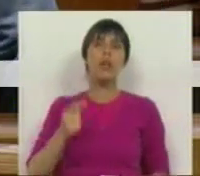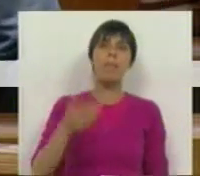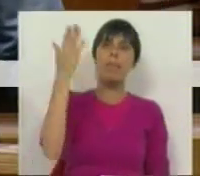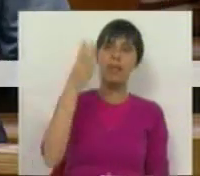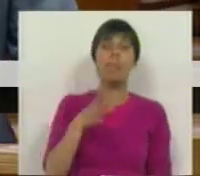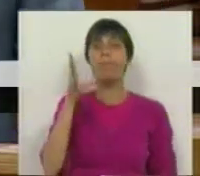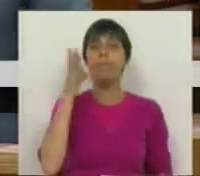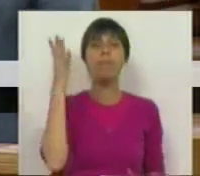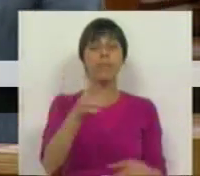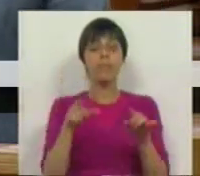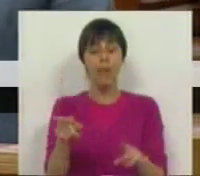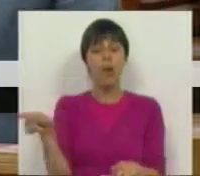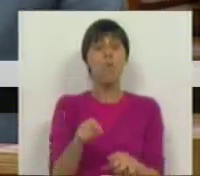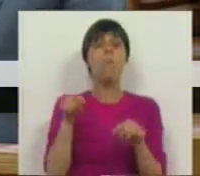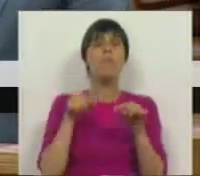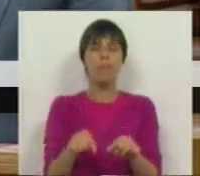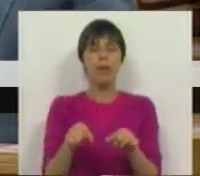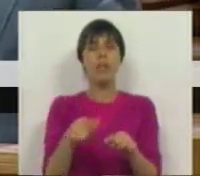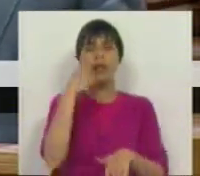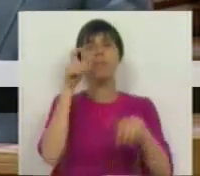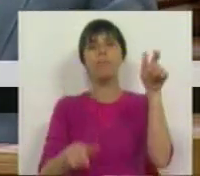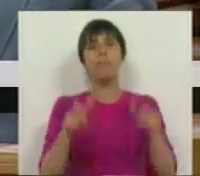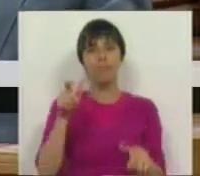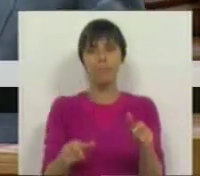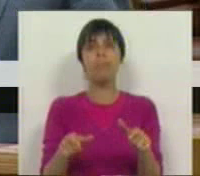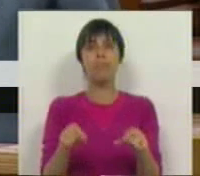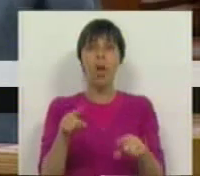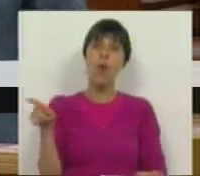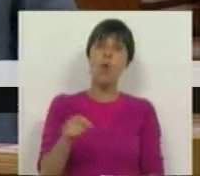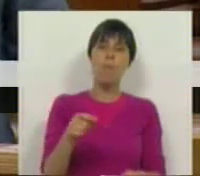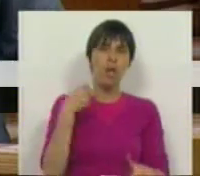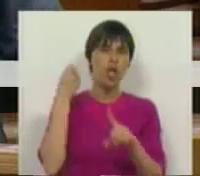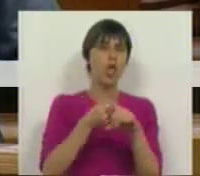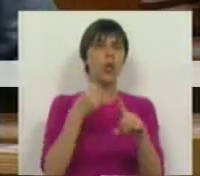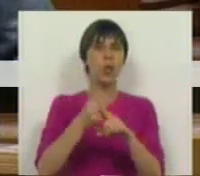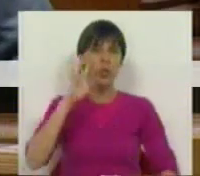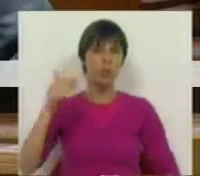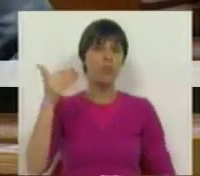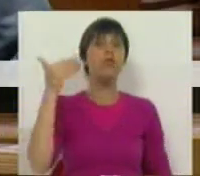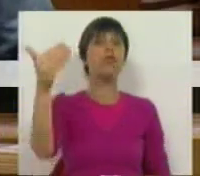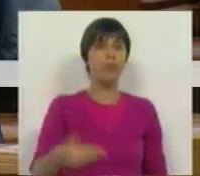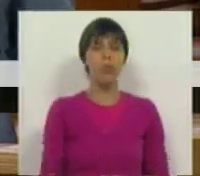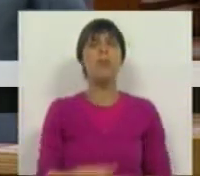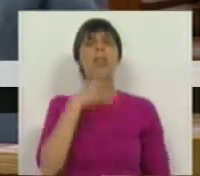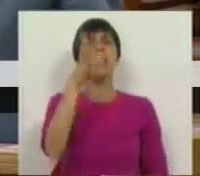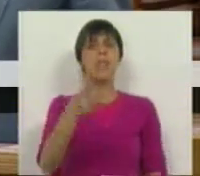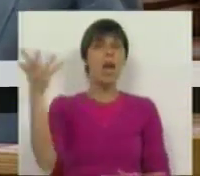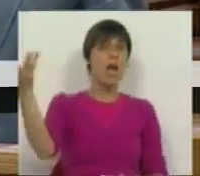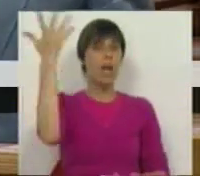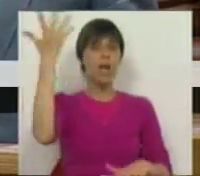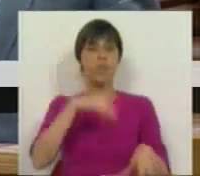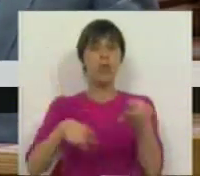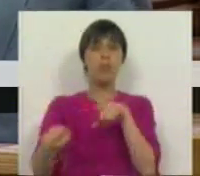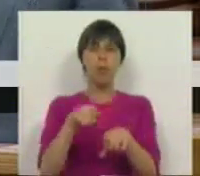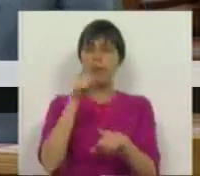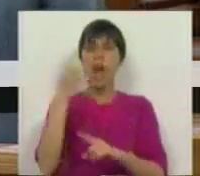Presidente, indicando que este é o mês dos cidadãos. Este é o mês das lutas pelo futuro, de dizer às elites